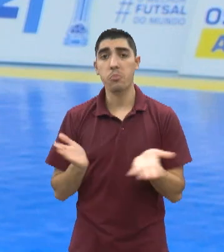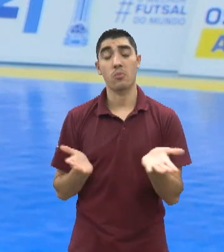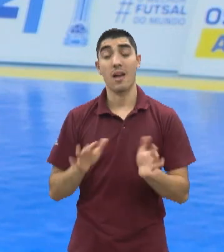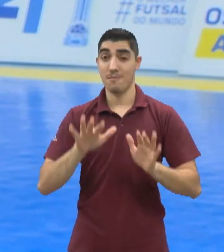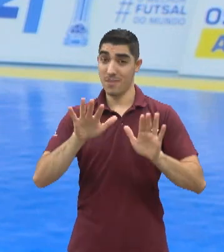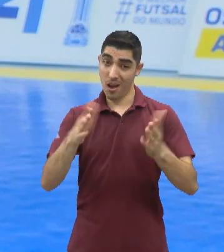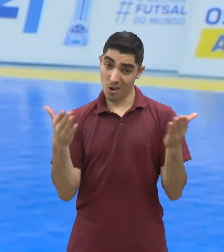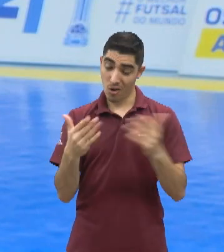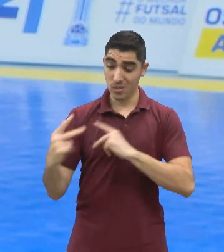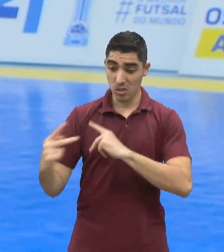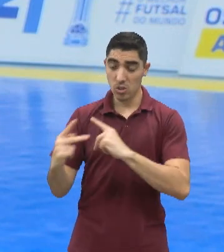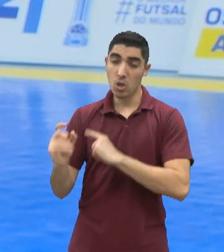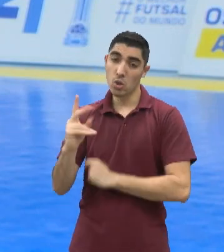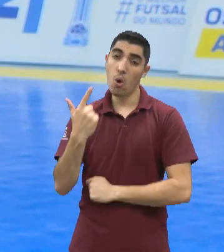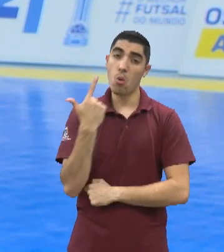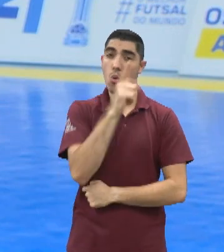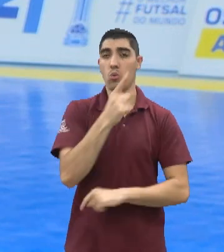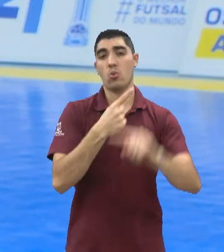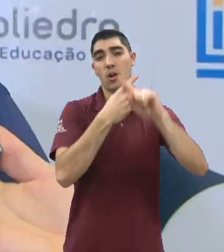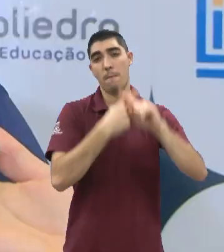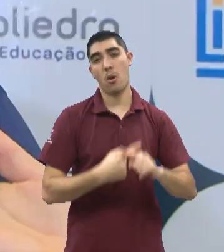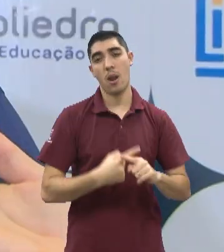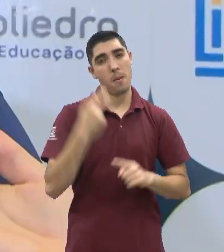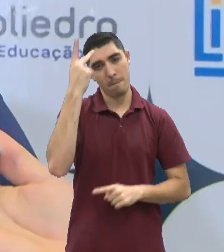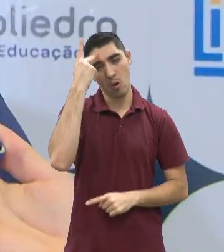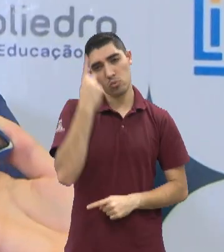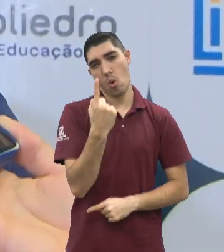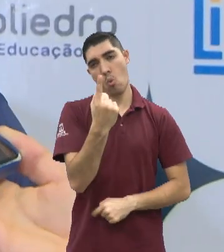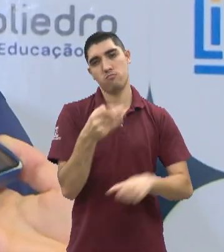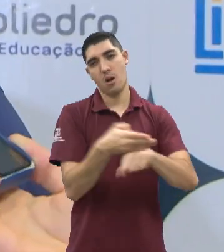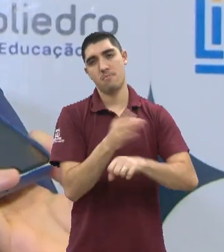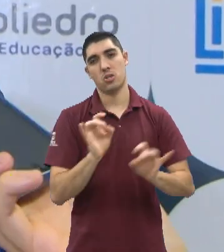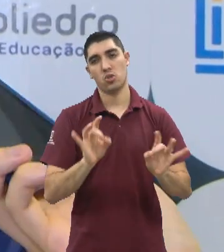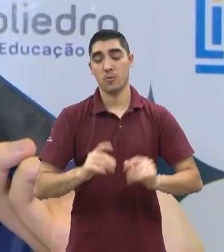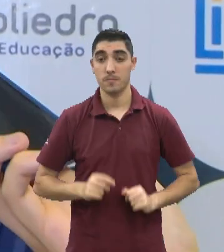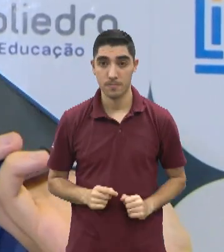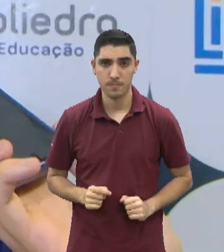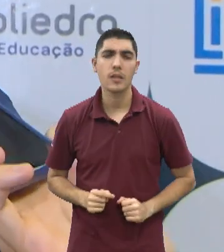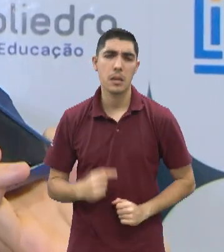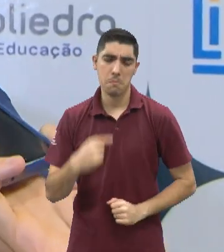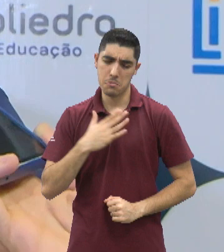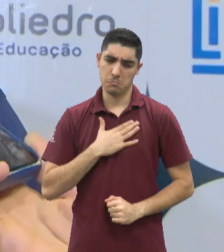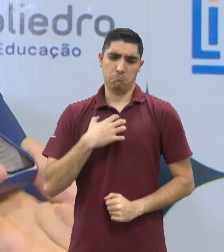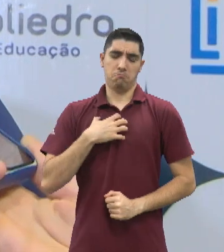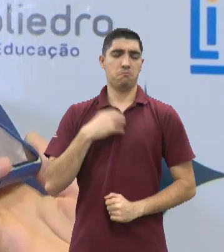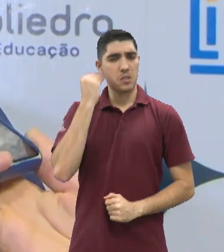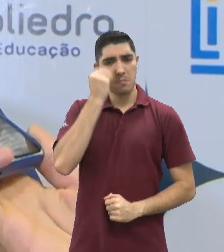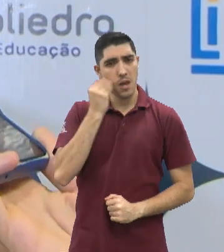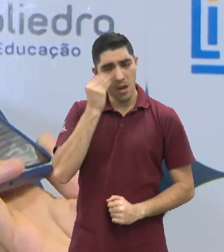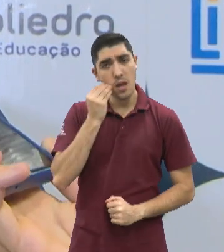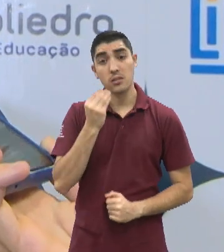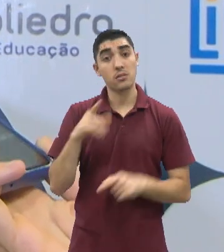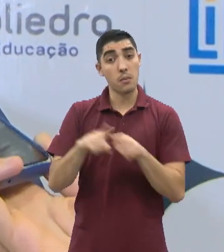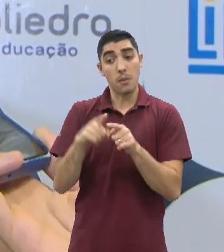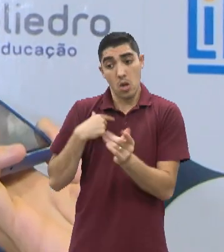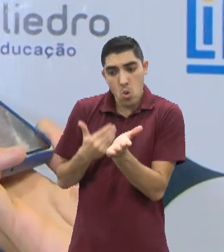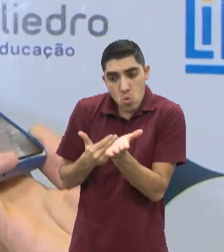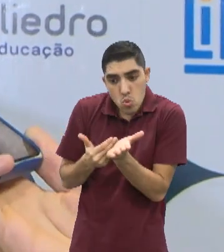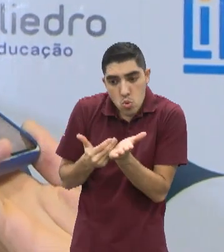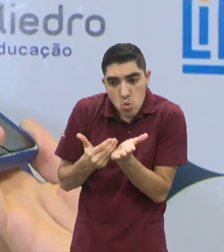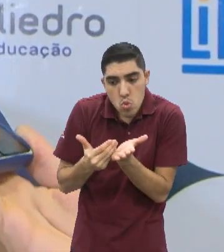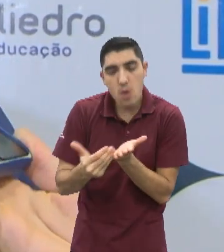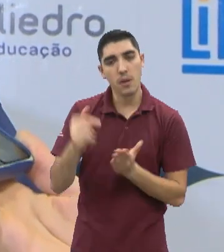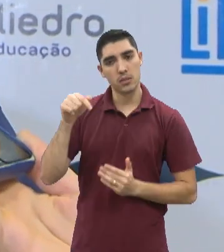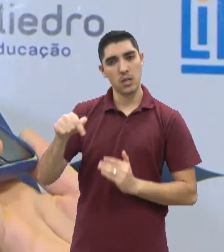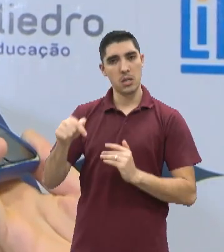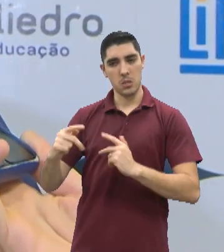José brigar pelo título do Campeonato Paulista. Primeira experiência para mim e pegar um time do começo, do zero, aí falarem que